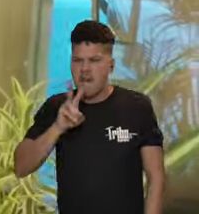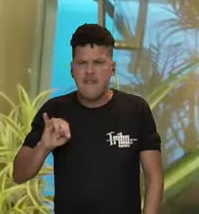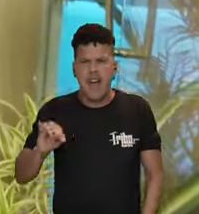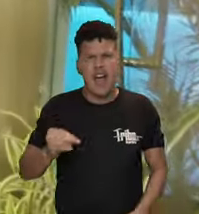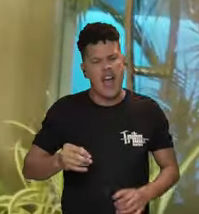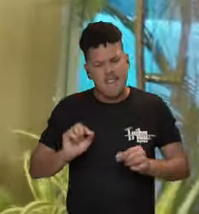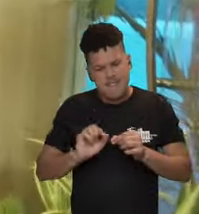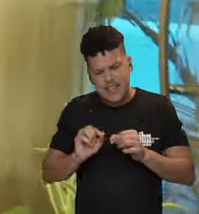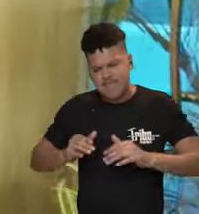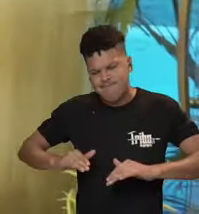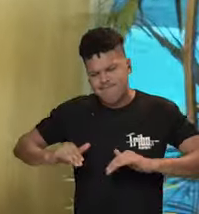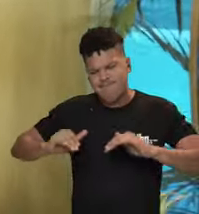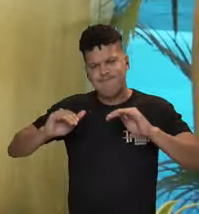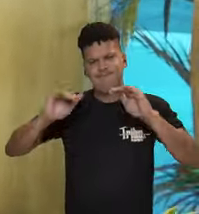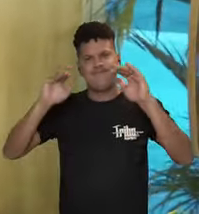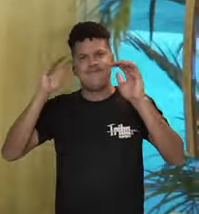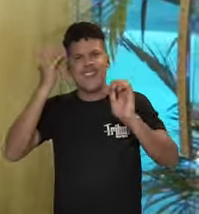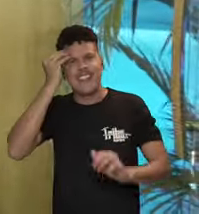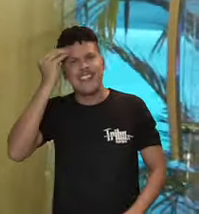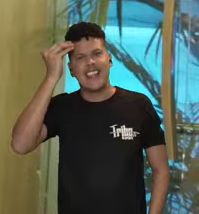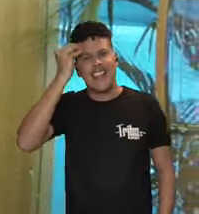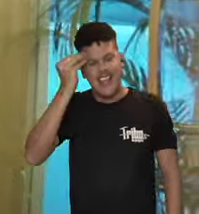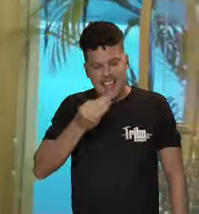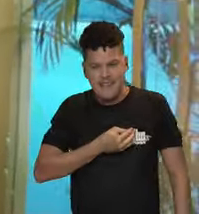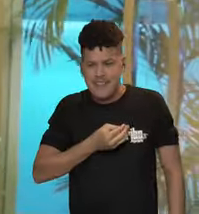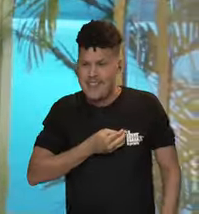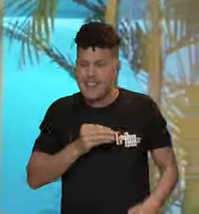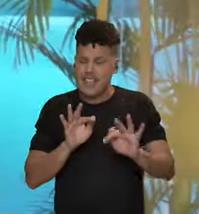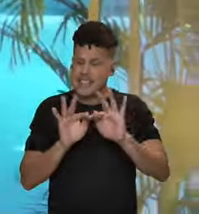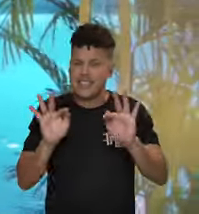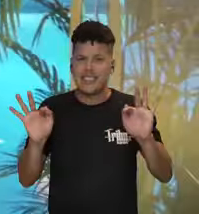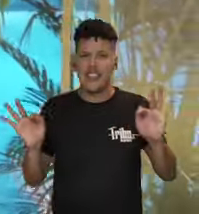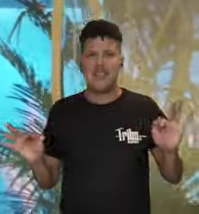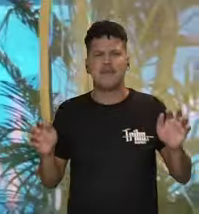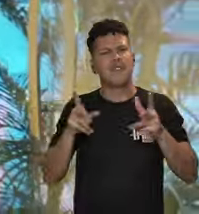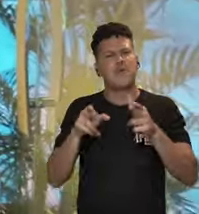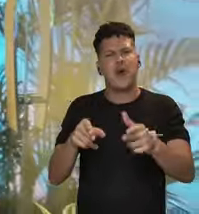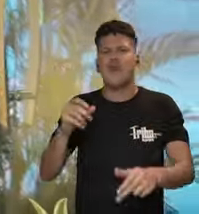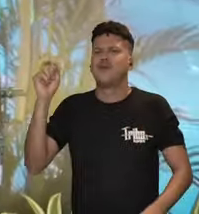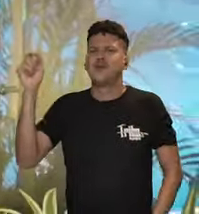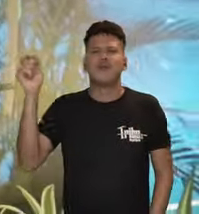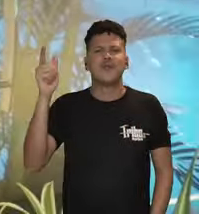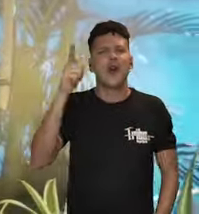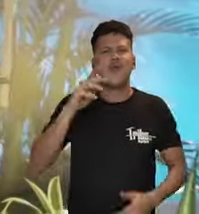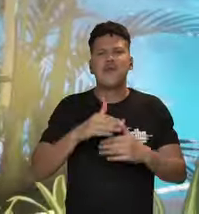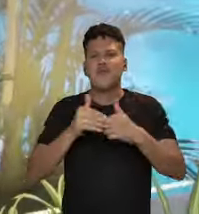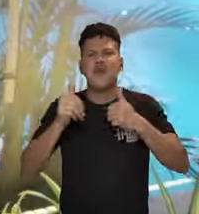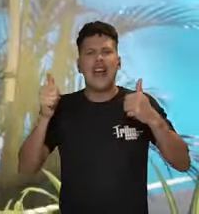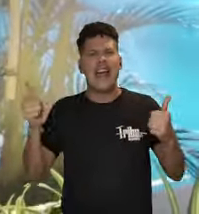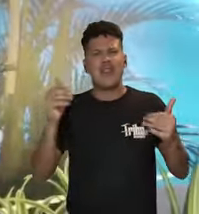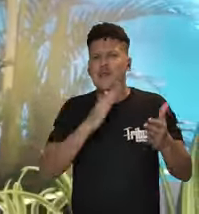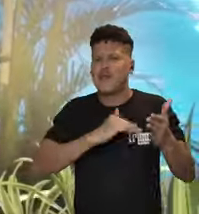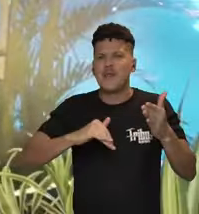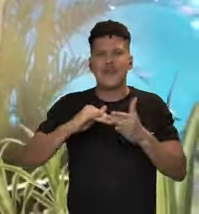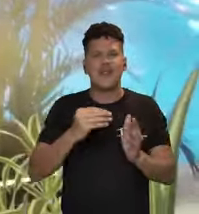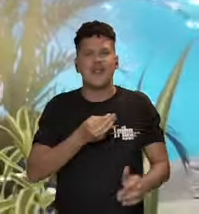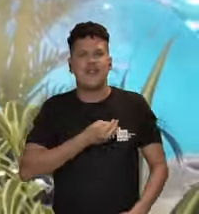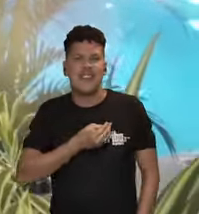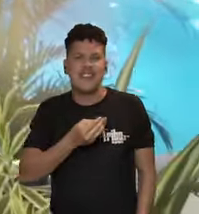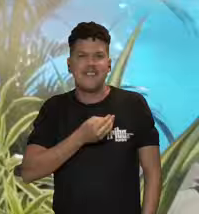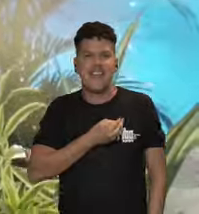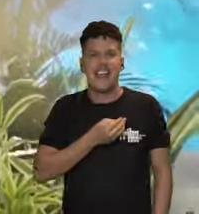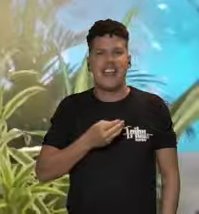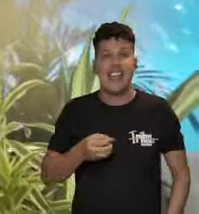fazer crescer e entender que a vida é simples como o sol. E que o melhor de tudo é viver